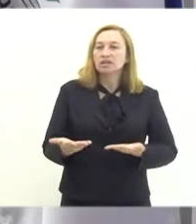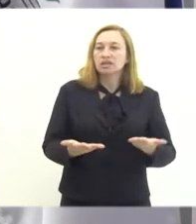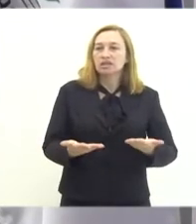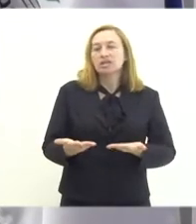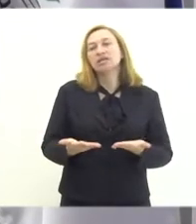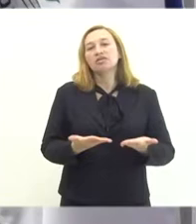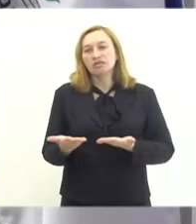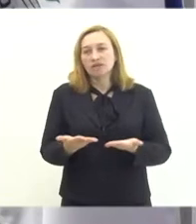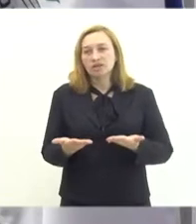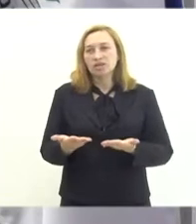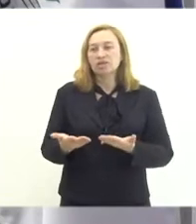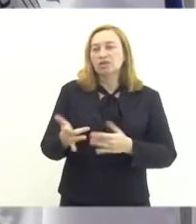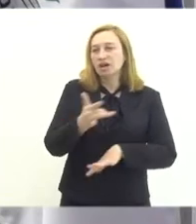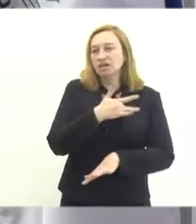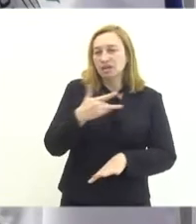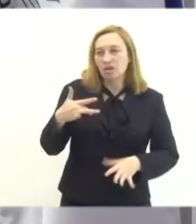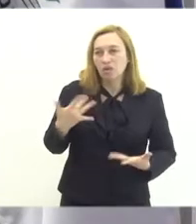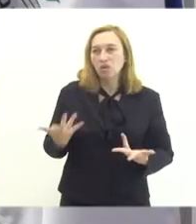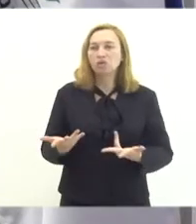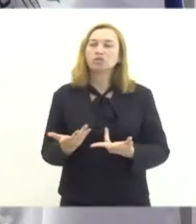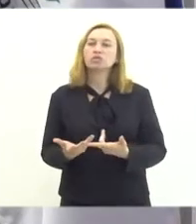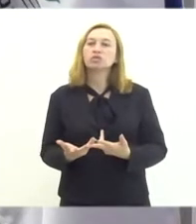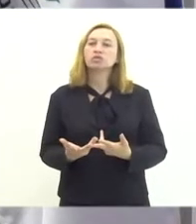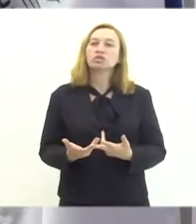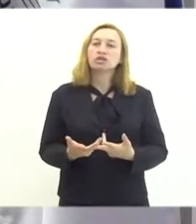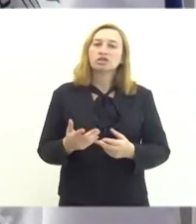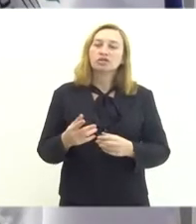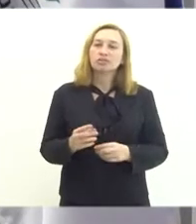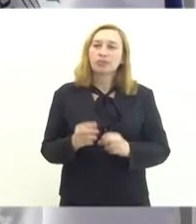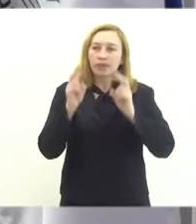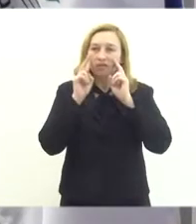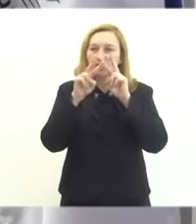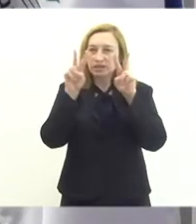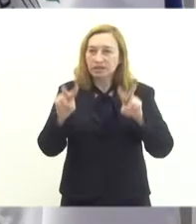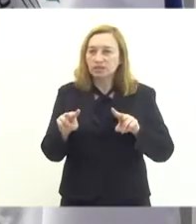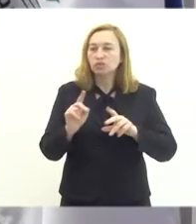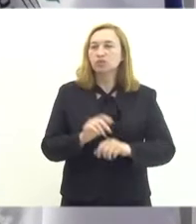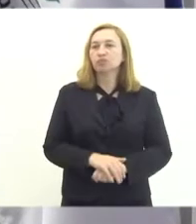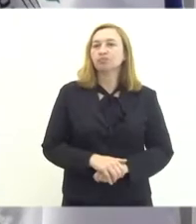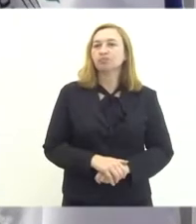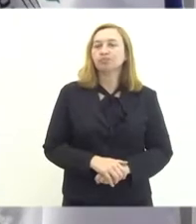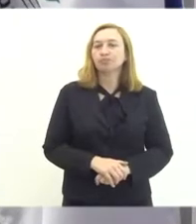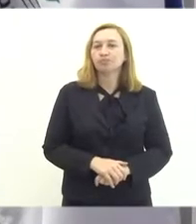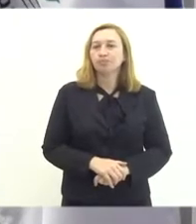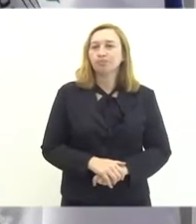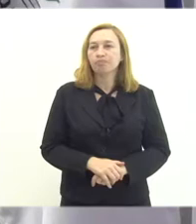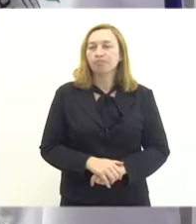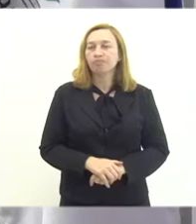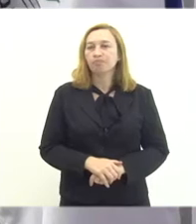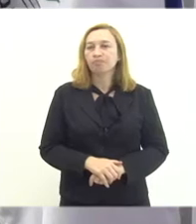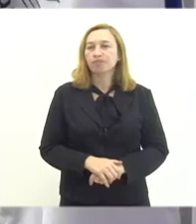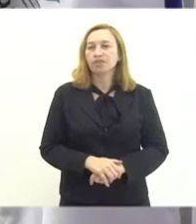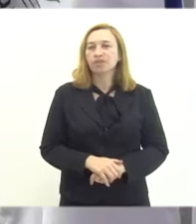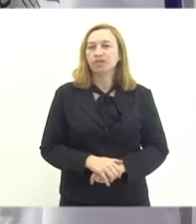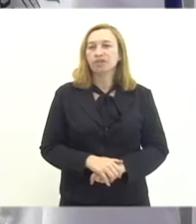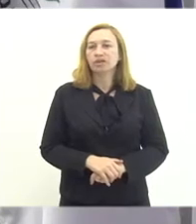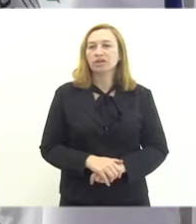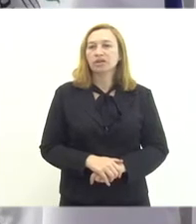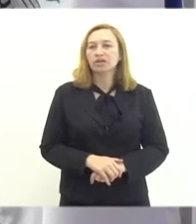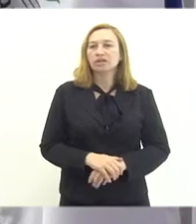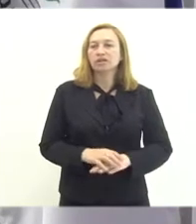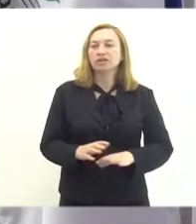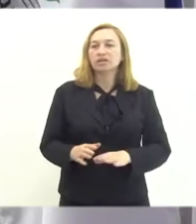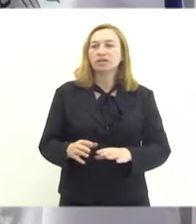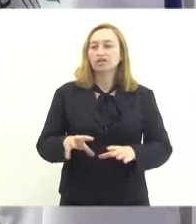saúde fortalecer a rede social visando a inserção inserção desta população nas políticas